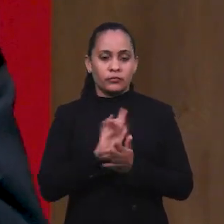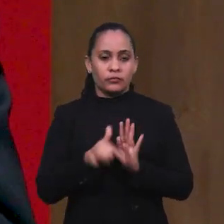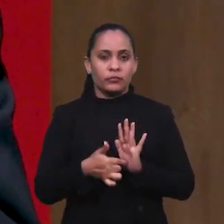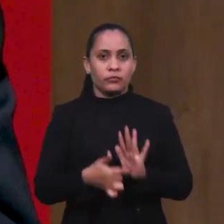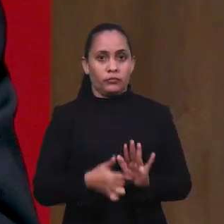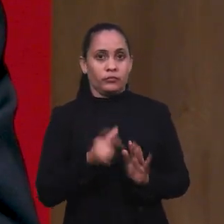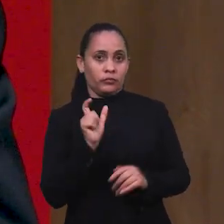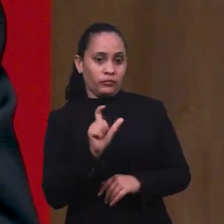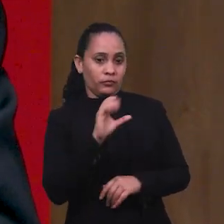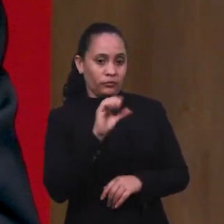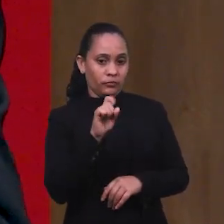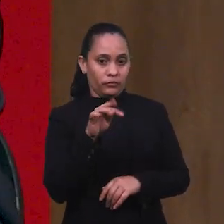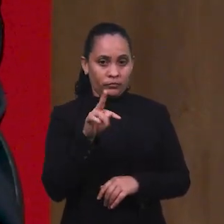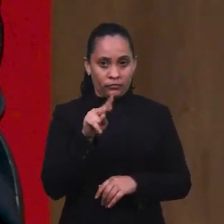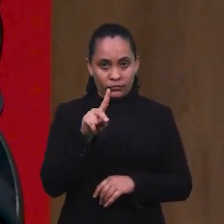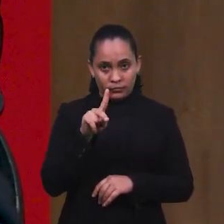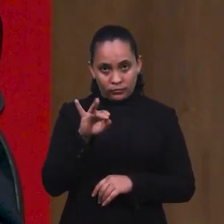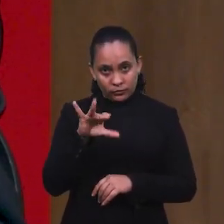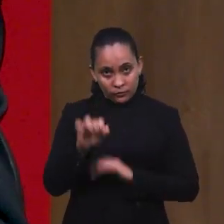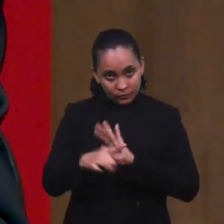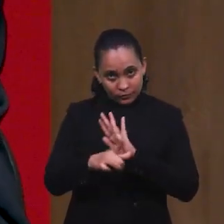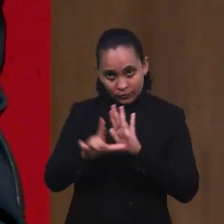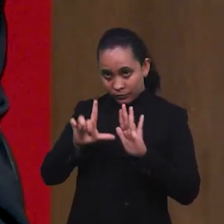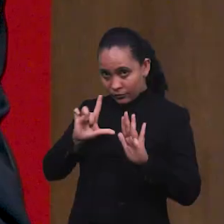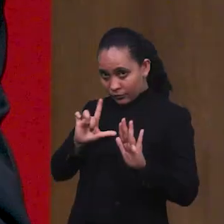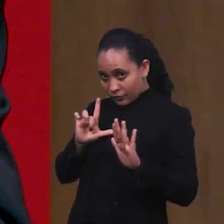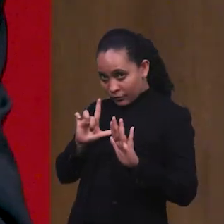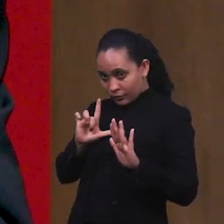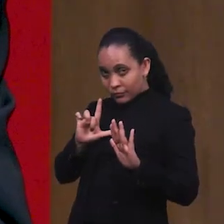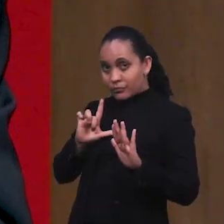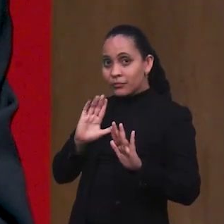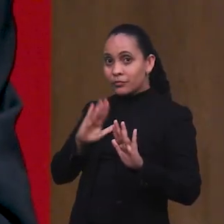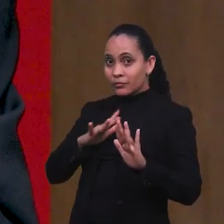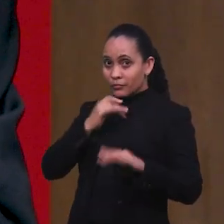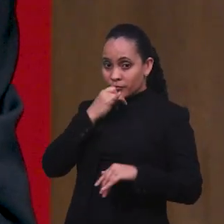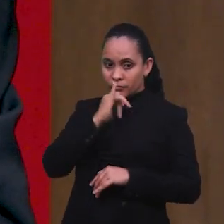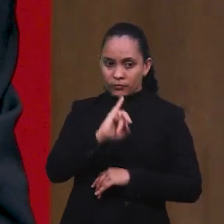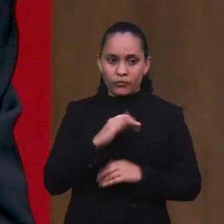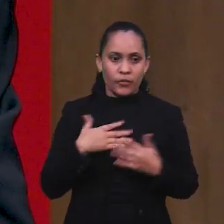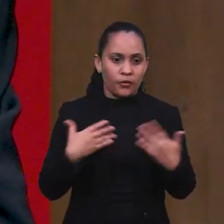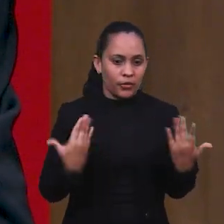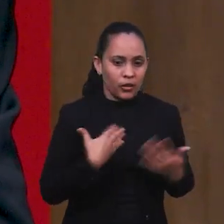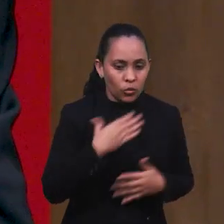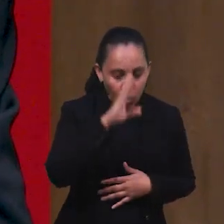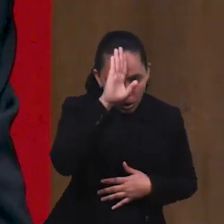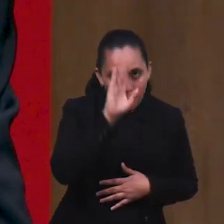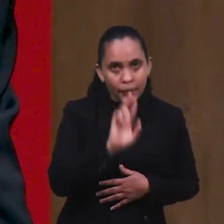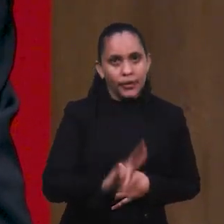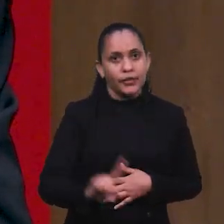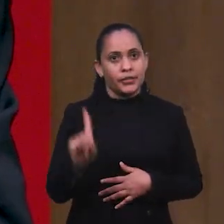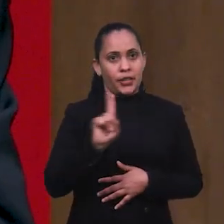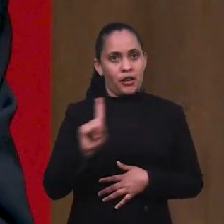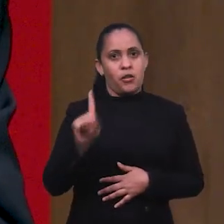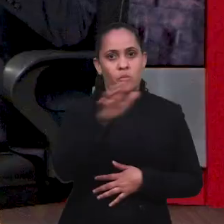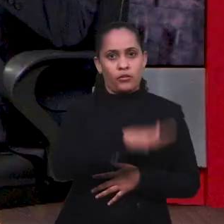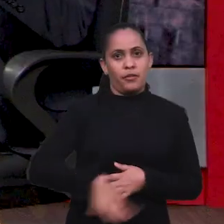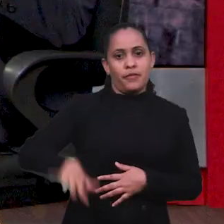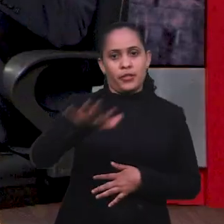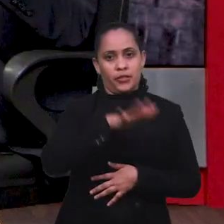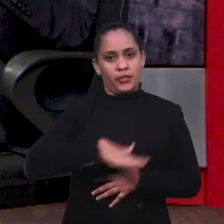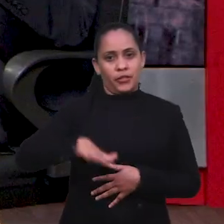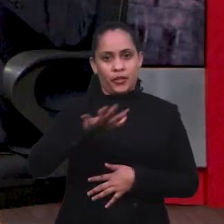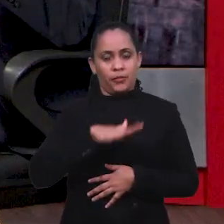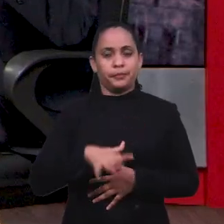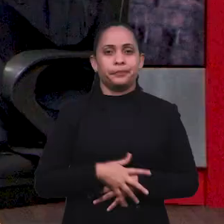palavra católico já começou antes, não se referindo ao catolicismo romano, né? E católico é universal,